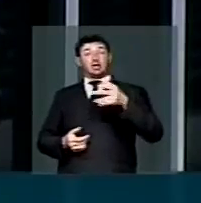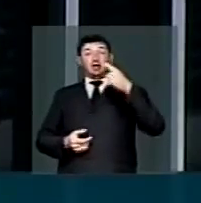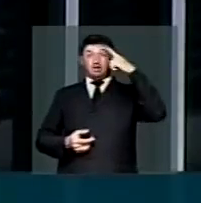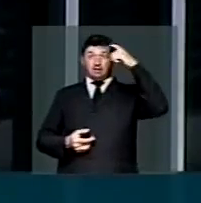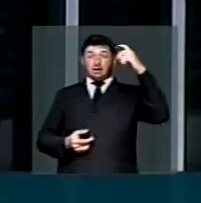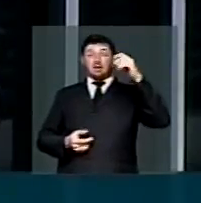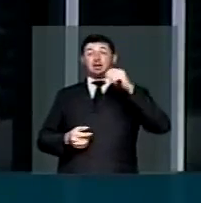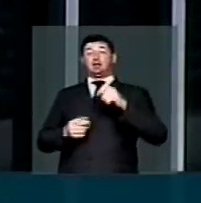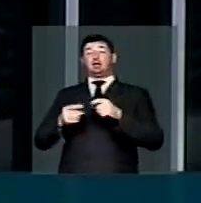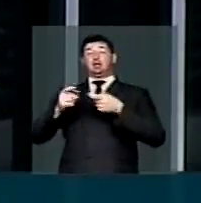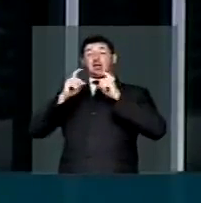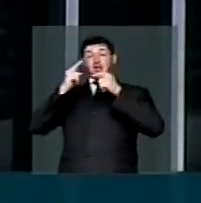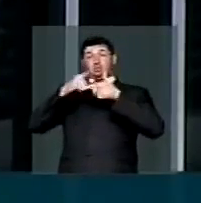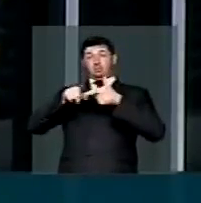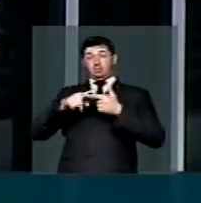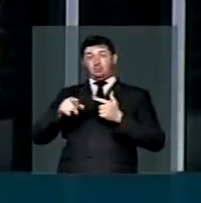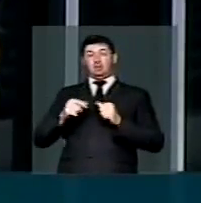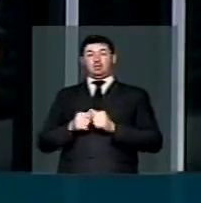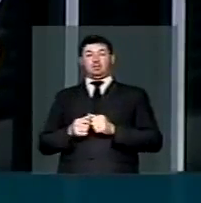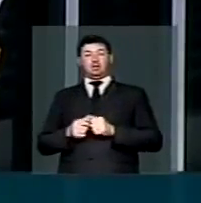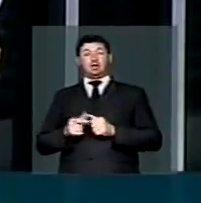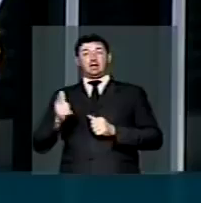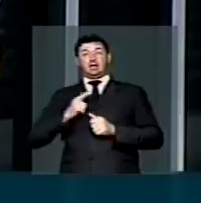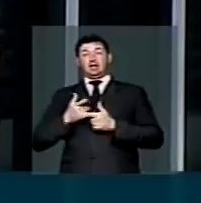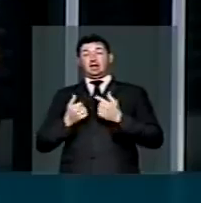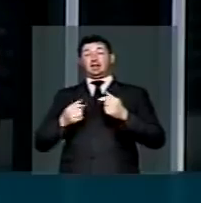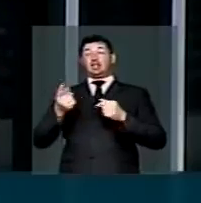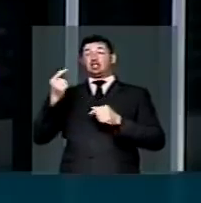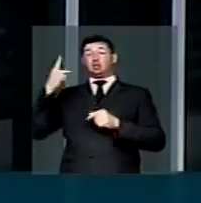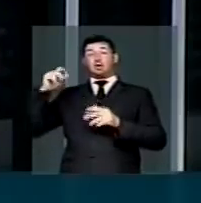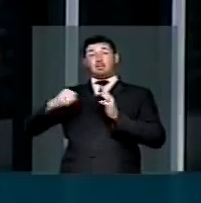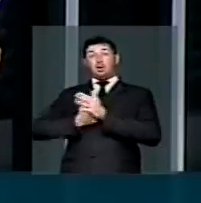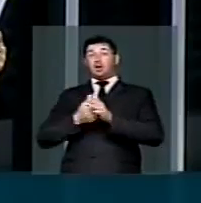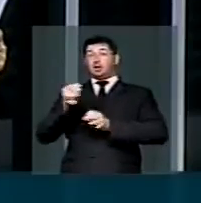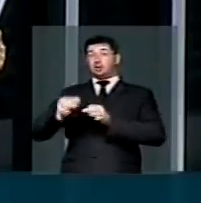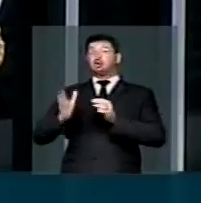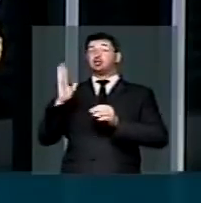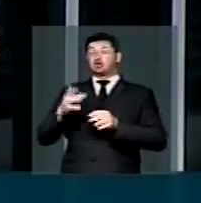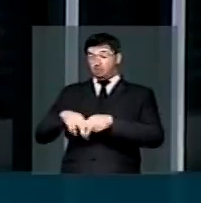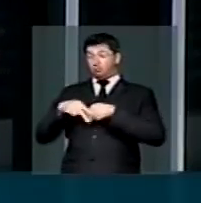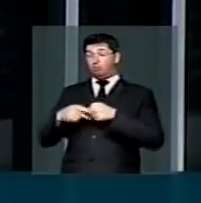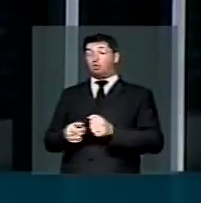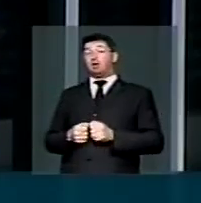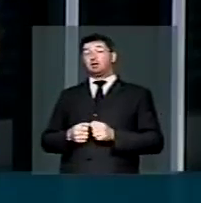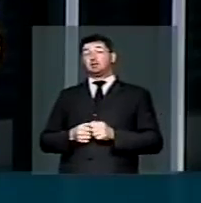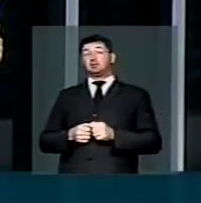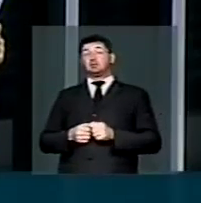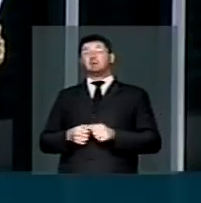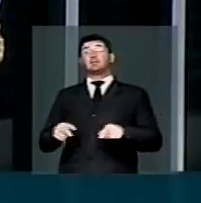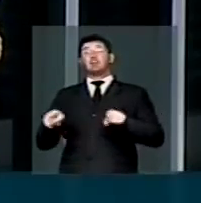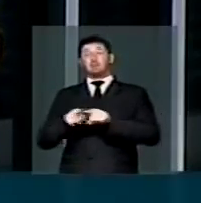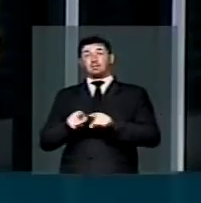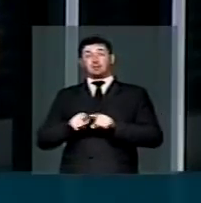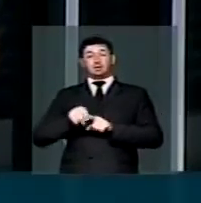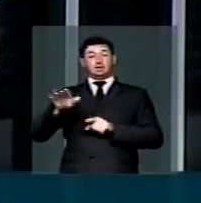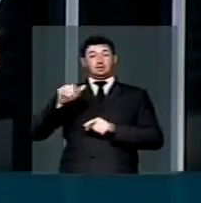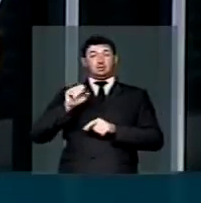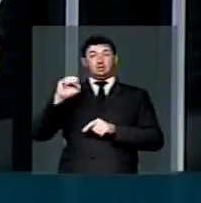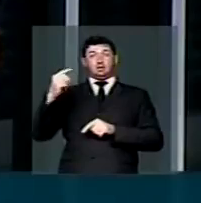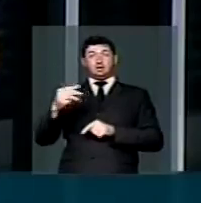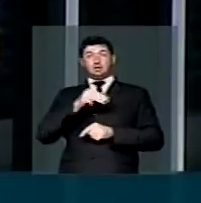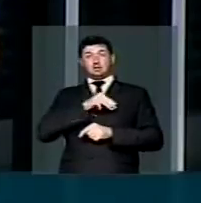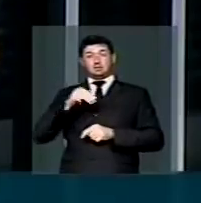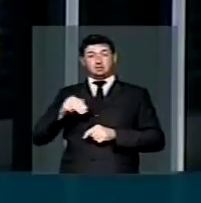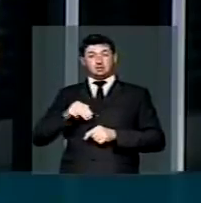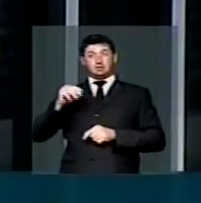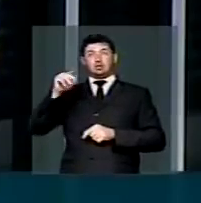crime de improbidade administrativa e ter bens bloqueados pela justiça. Foi ele quem também chamou o ex-ministro